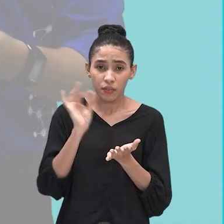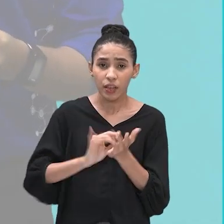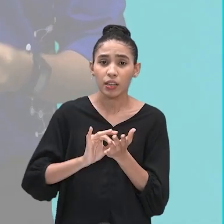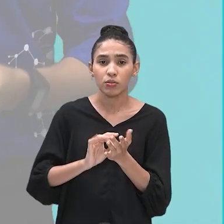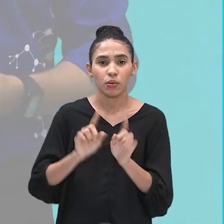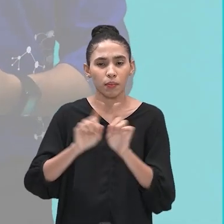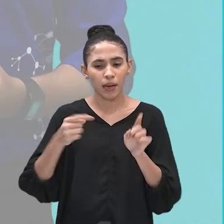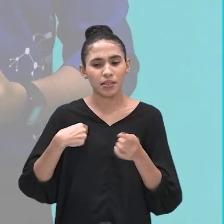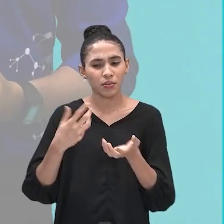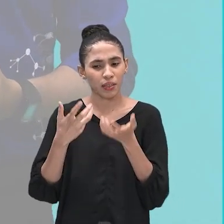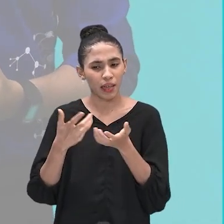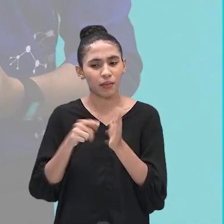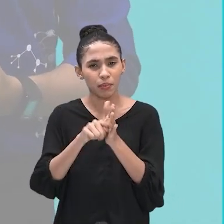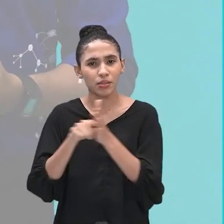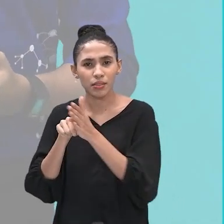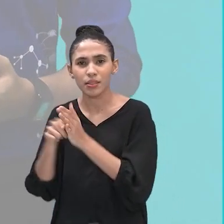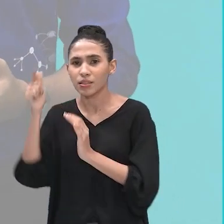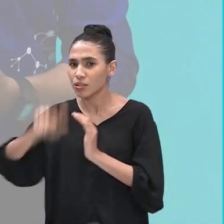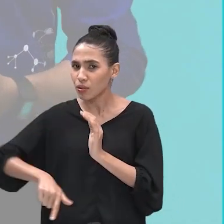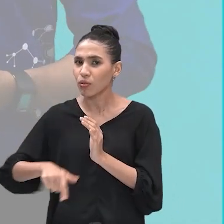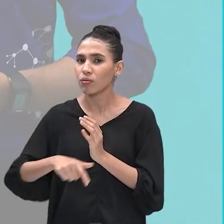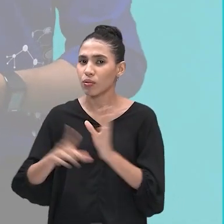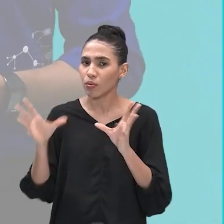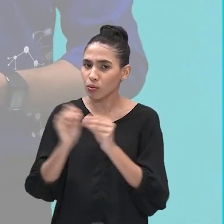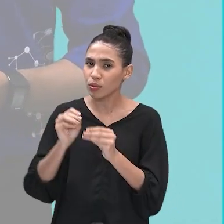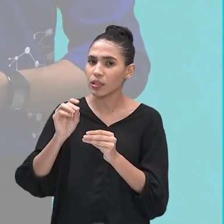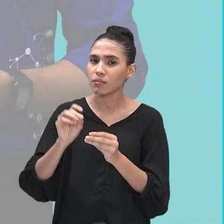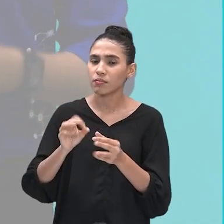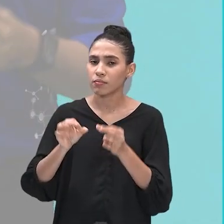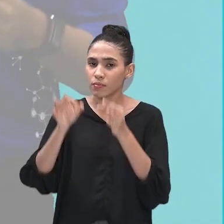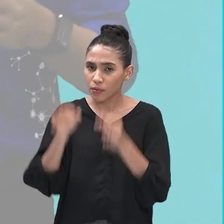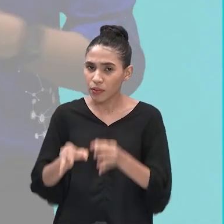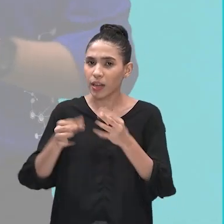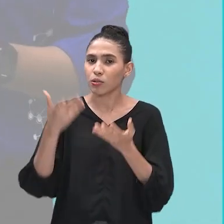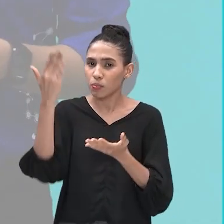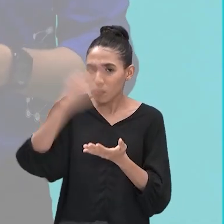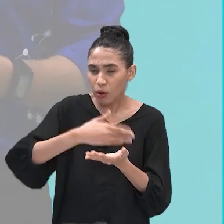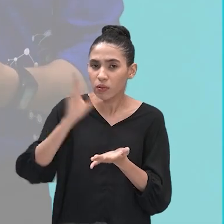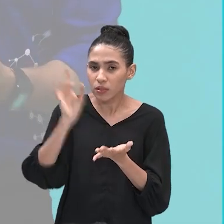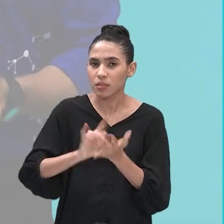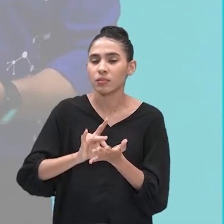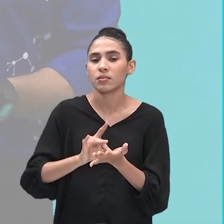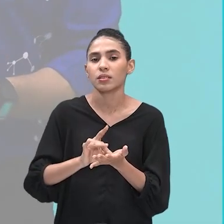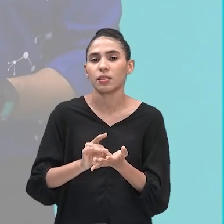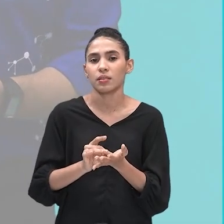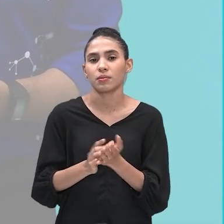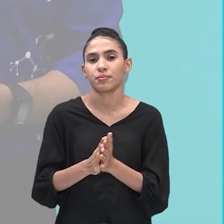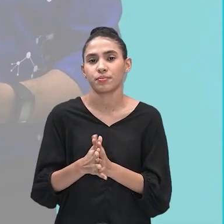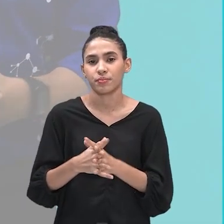só pesquisar um pouquinho para eu realmente concluir, né, realmente ter certeza que essa